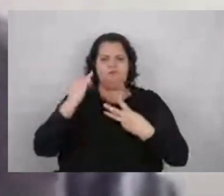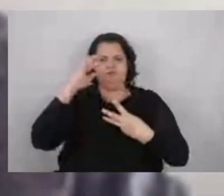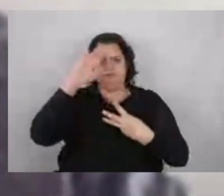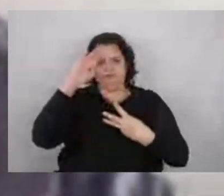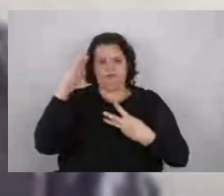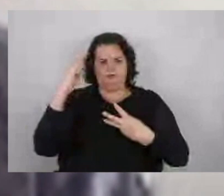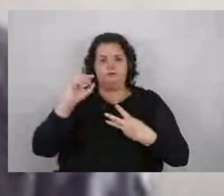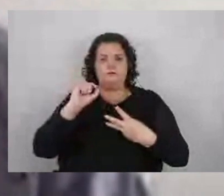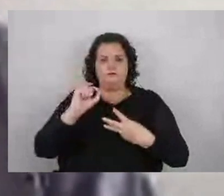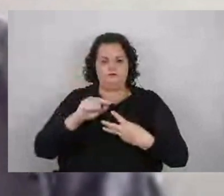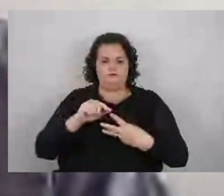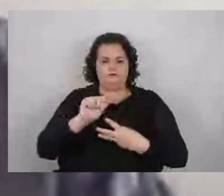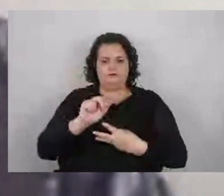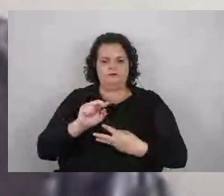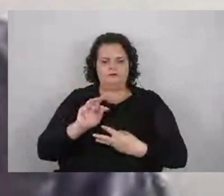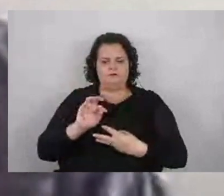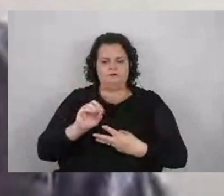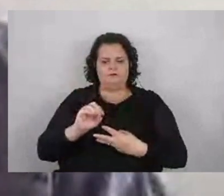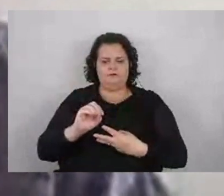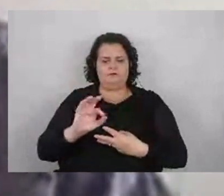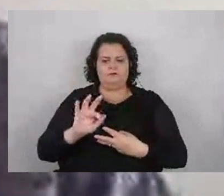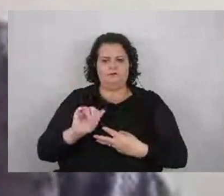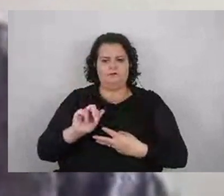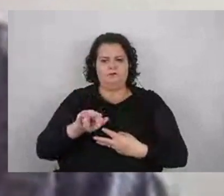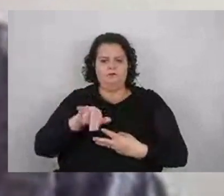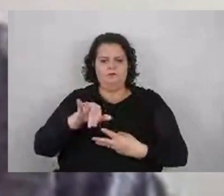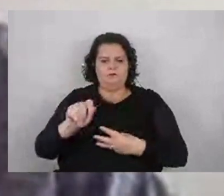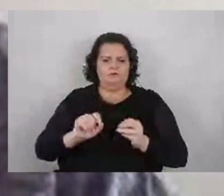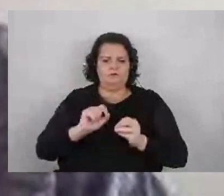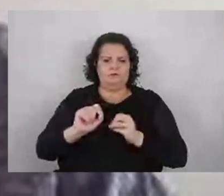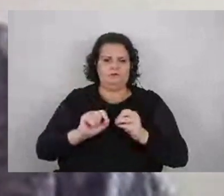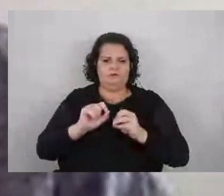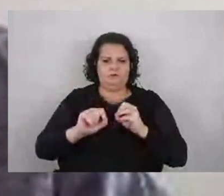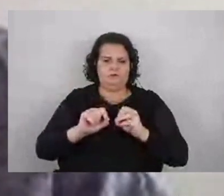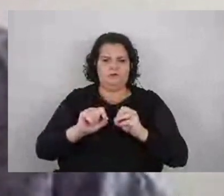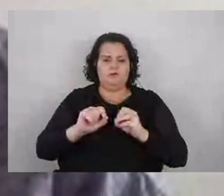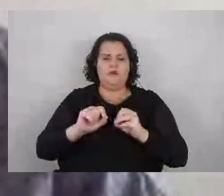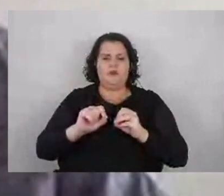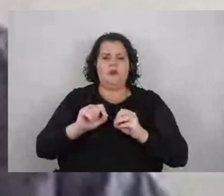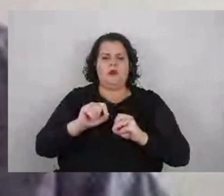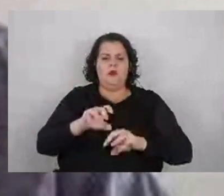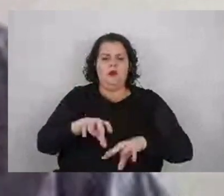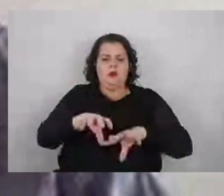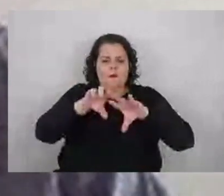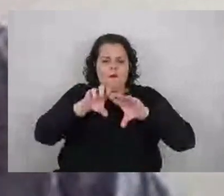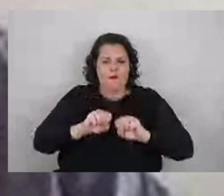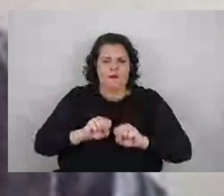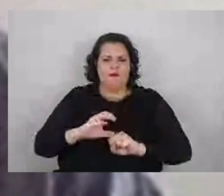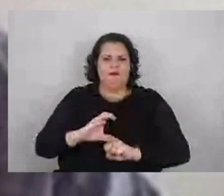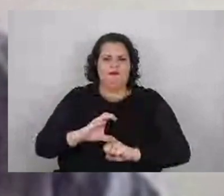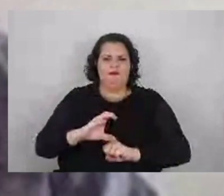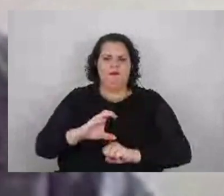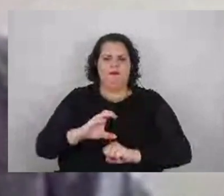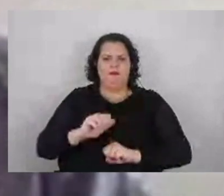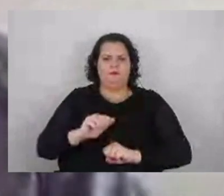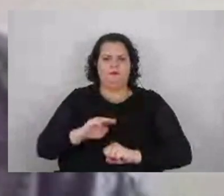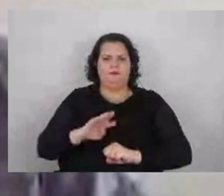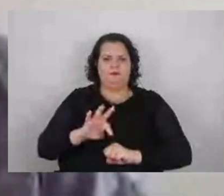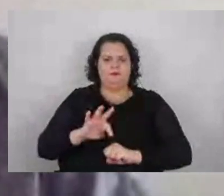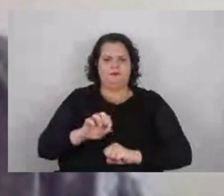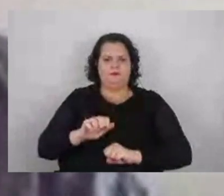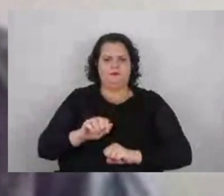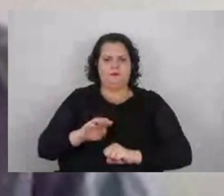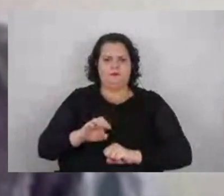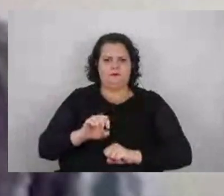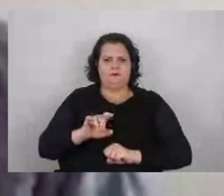à autofagia, que é um processo catabólico lisossomal que a gente viu em nosso laboratório que pode ser ativado